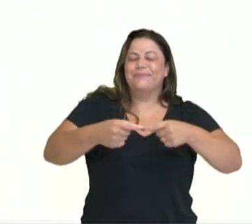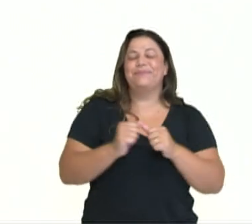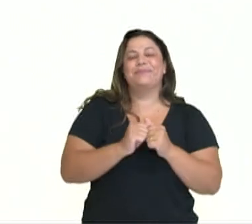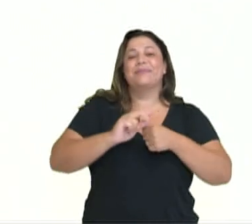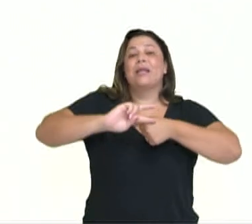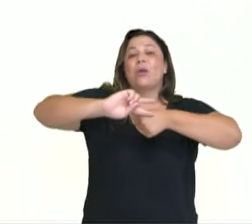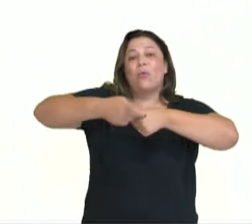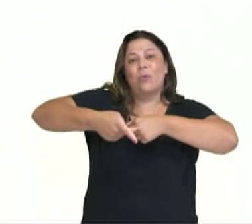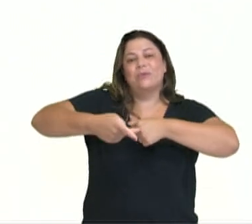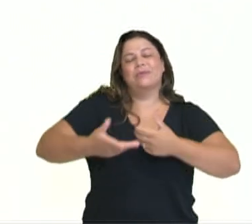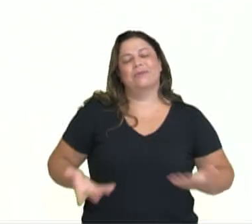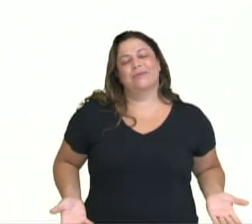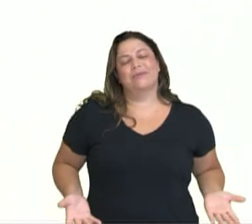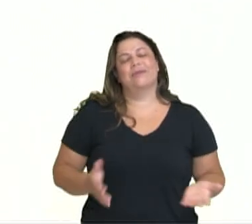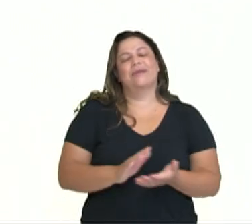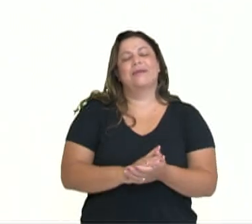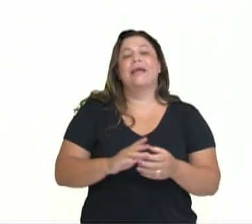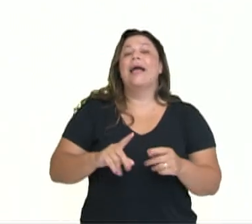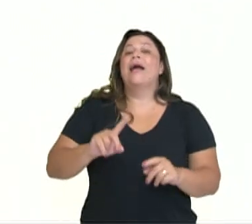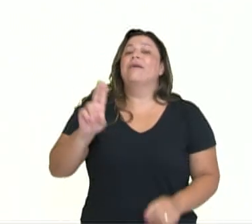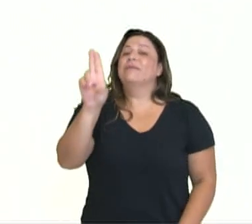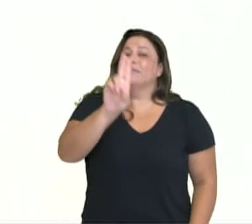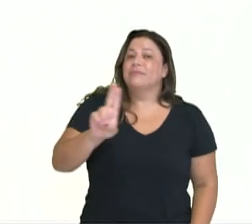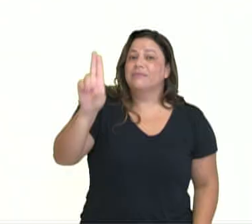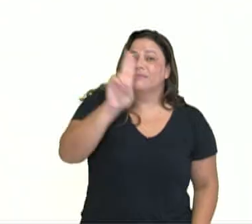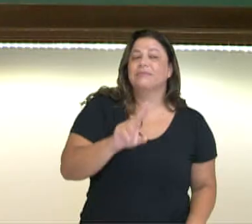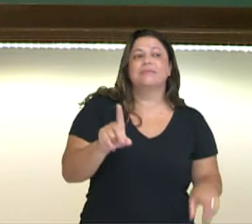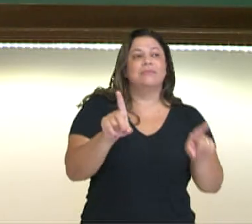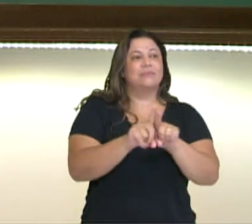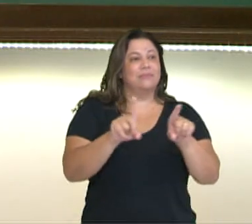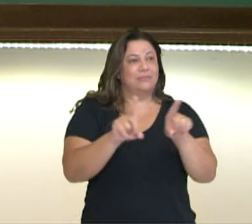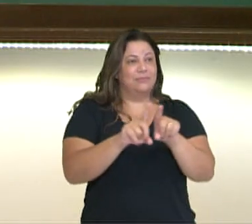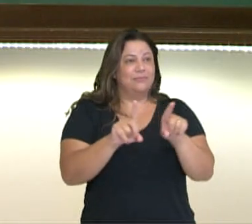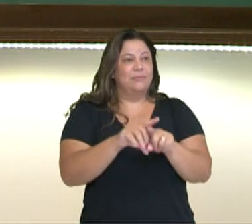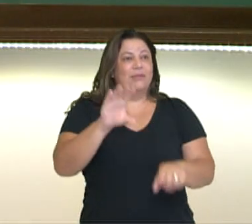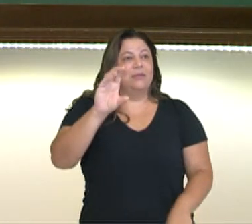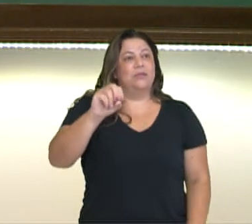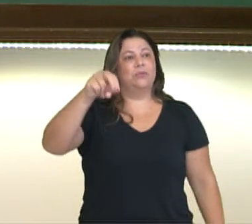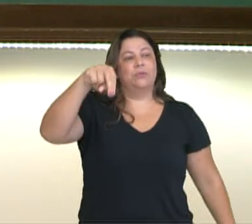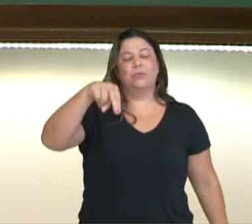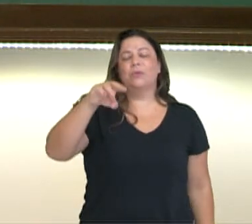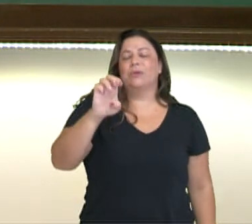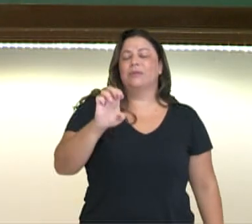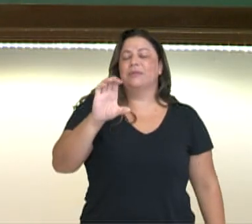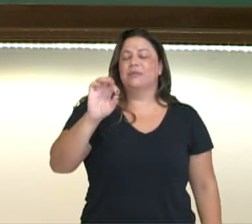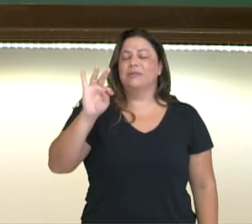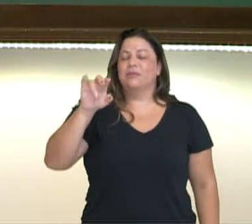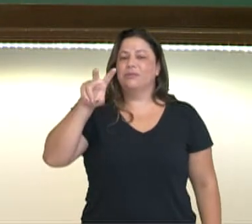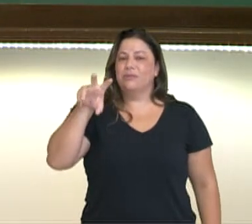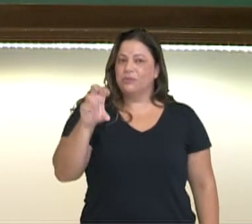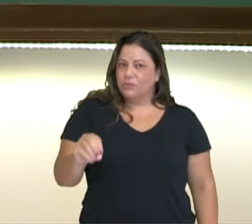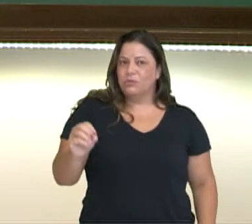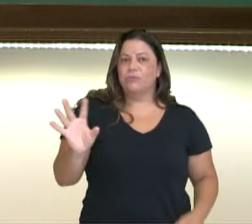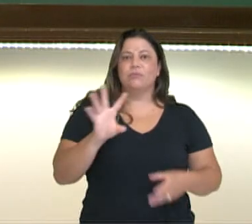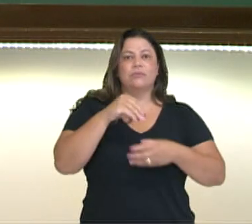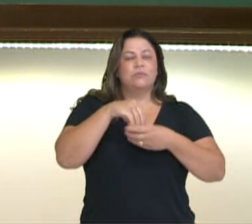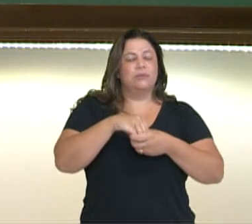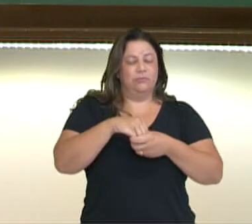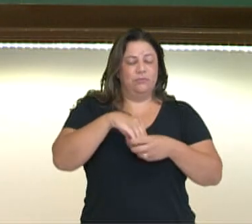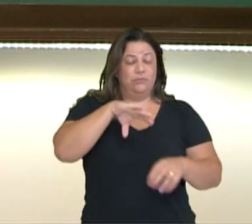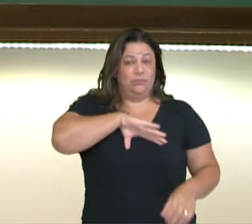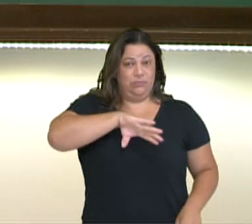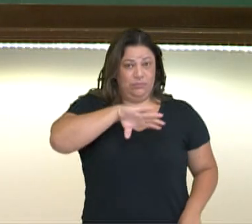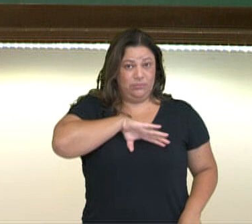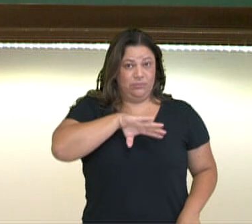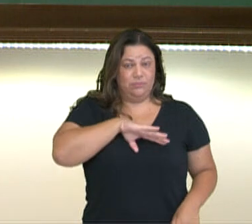Vamos utilizar também conetivos. Conetivos são elementos da língua portuguesa que